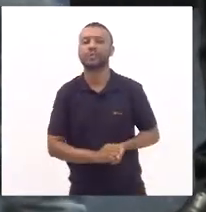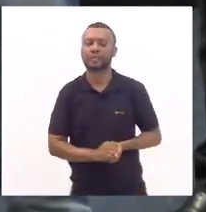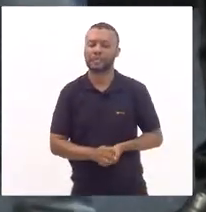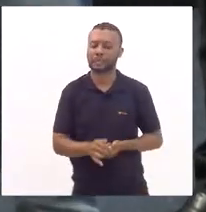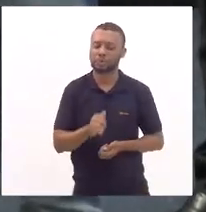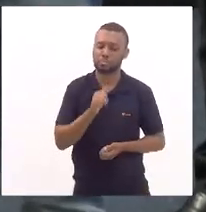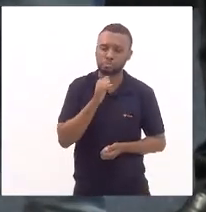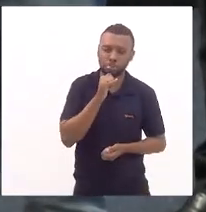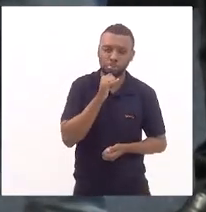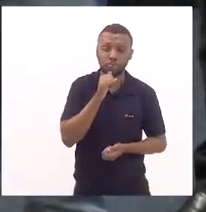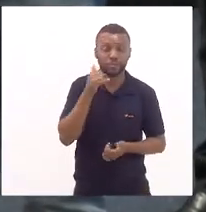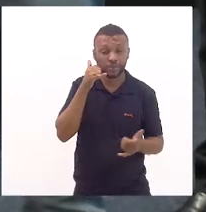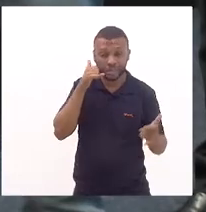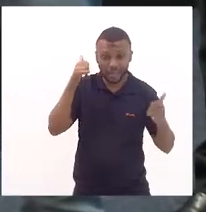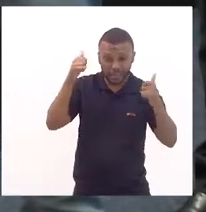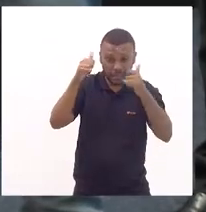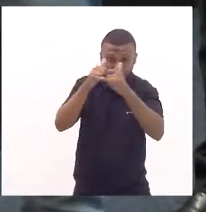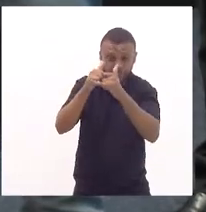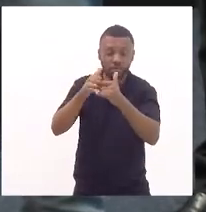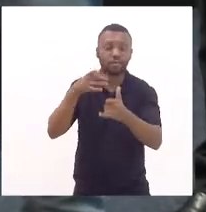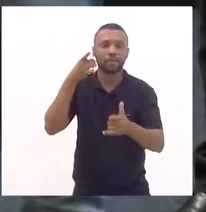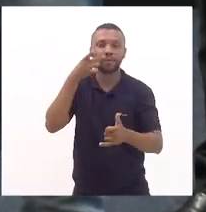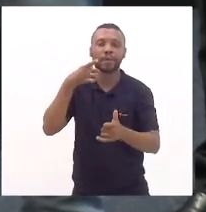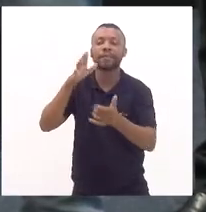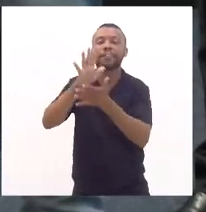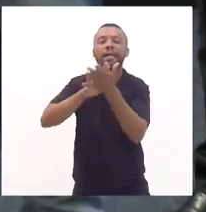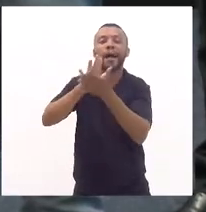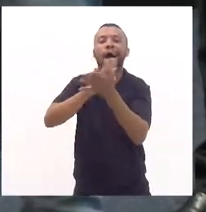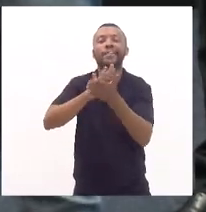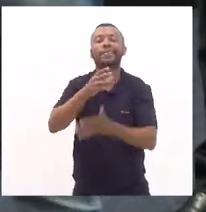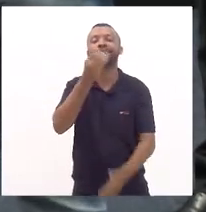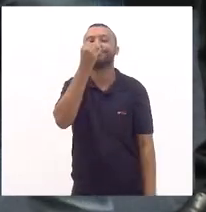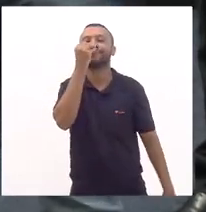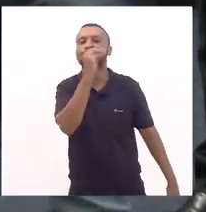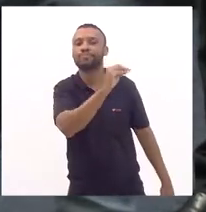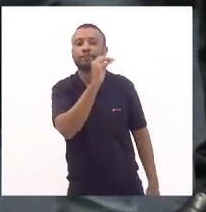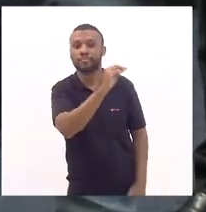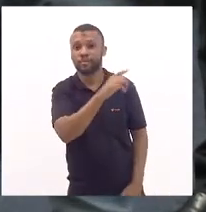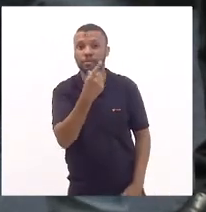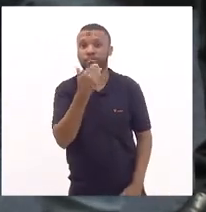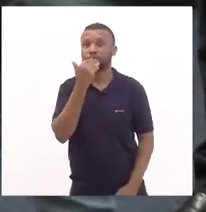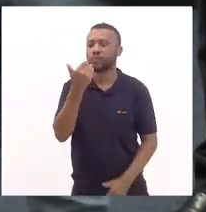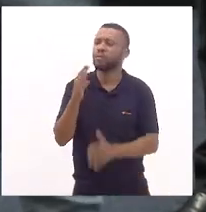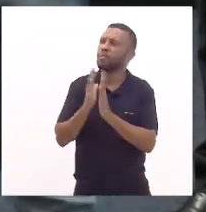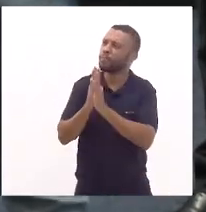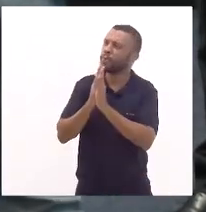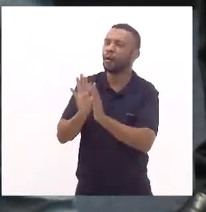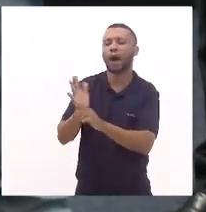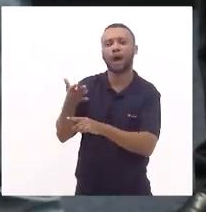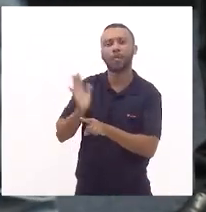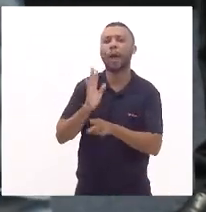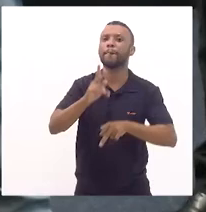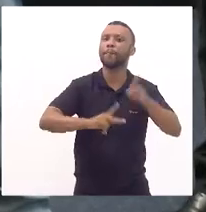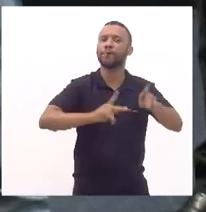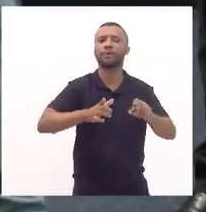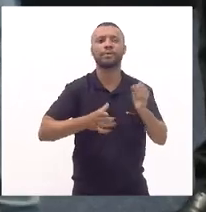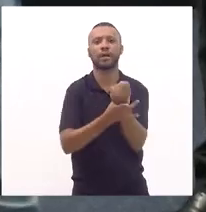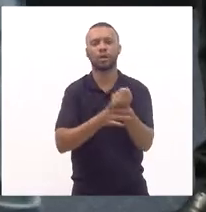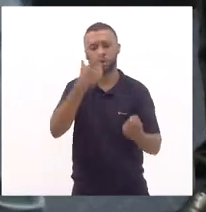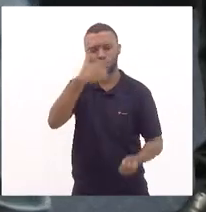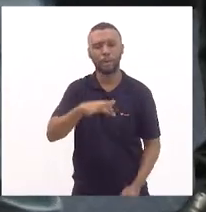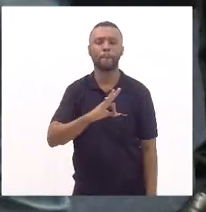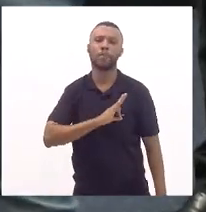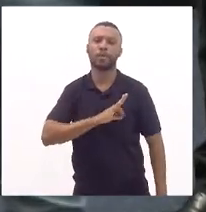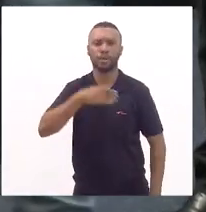infelizmente, não atende os deputados aqui, e o que nós pedimos apenas é segurança para a população. Sempre falo, sou policial